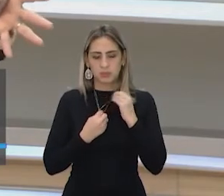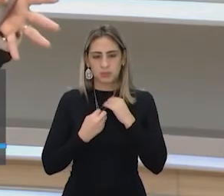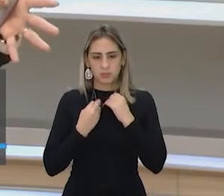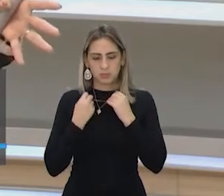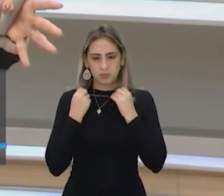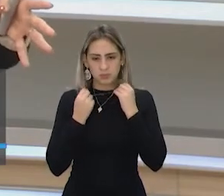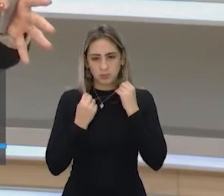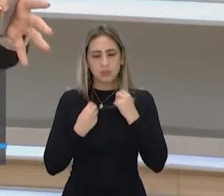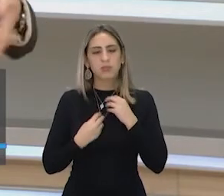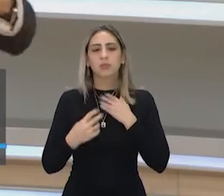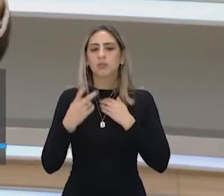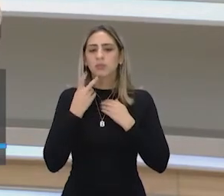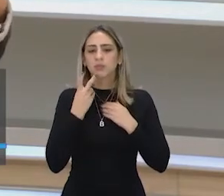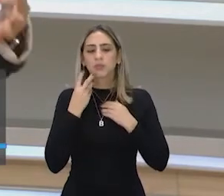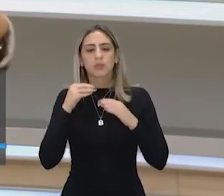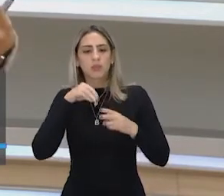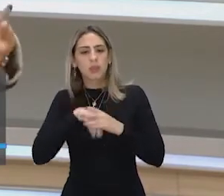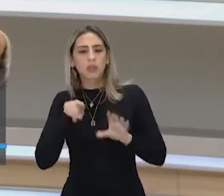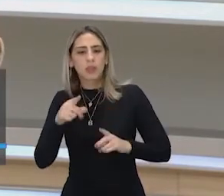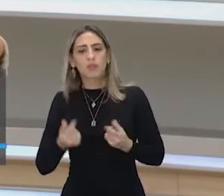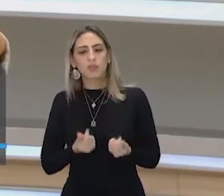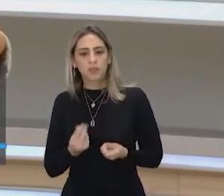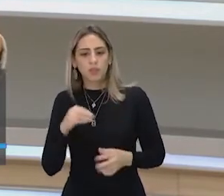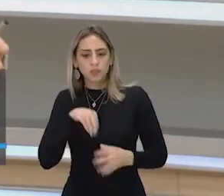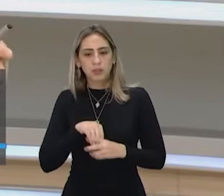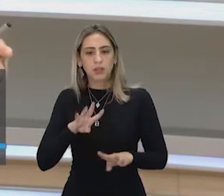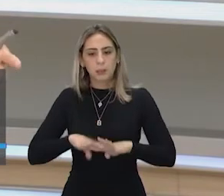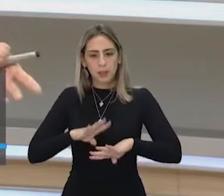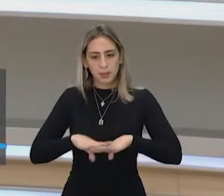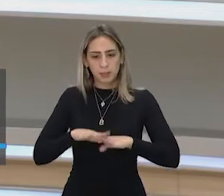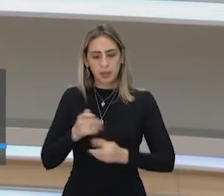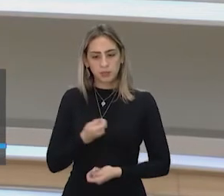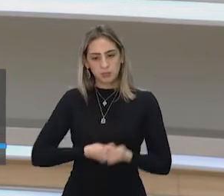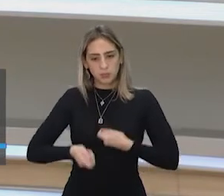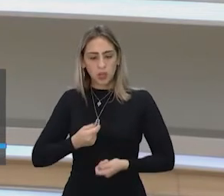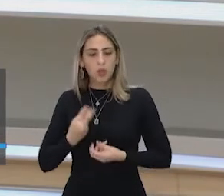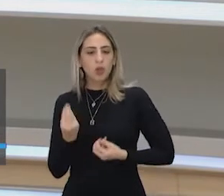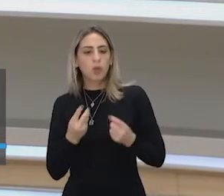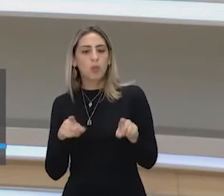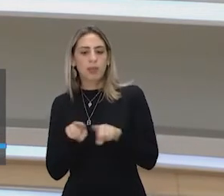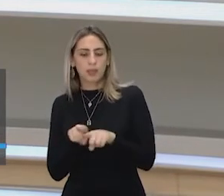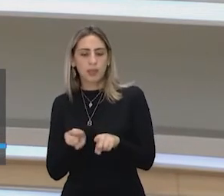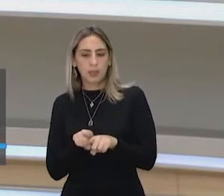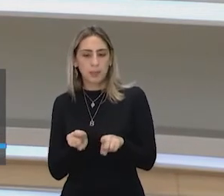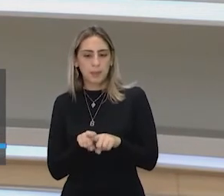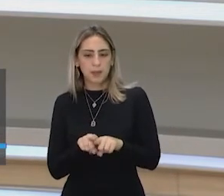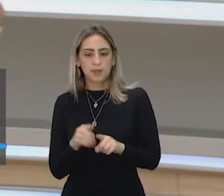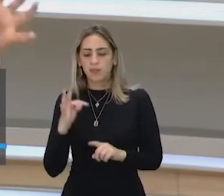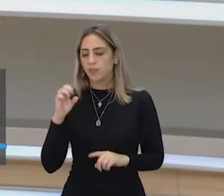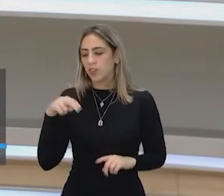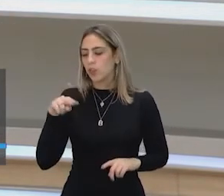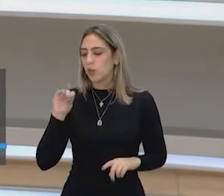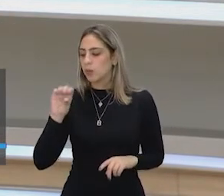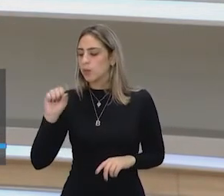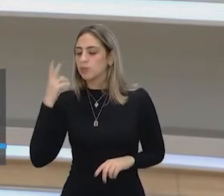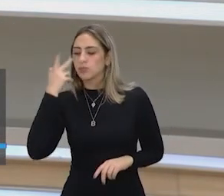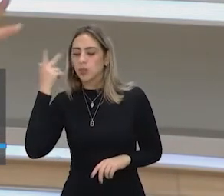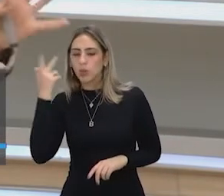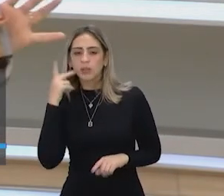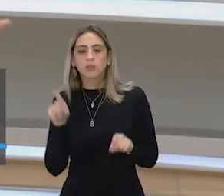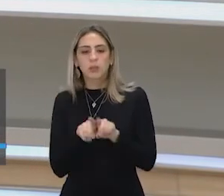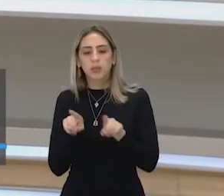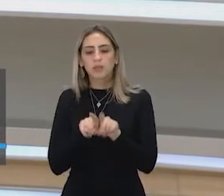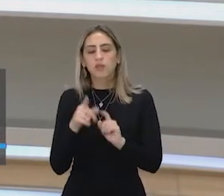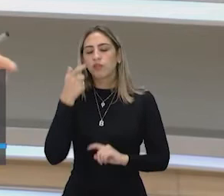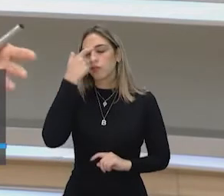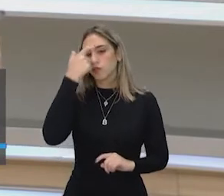lado das finanças, da matemática financeira, como também aqui em fenômenos naturais, fenômenos físicos.